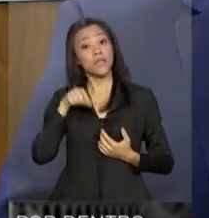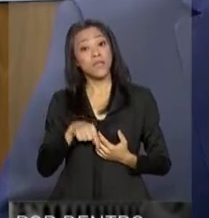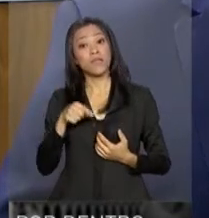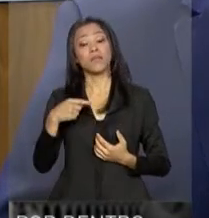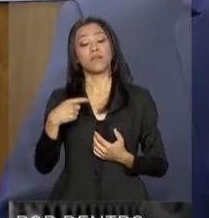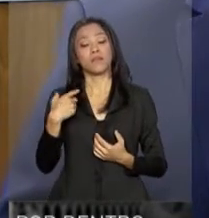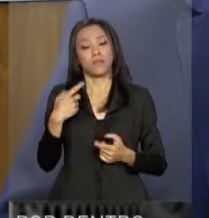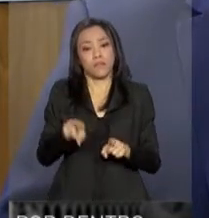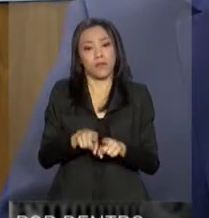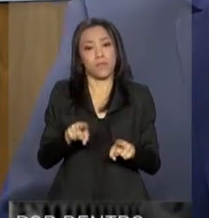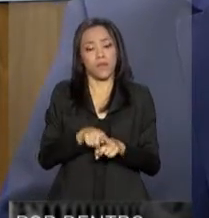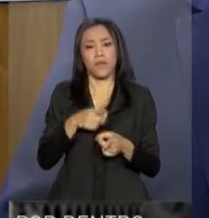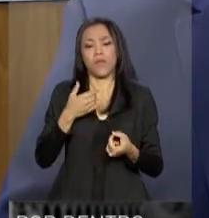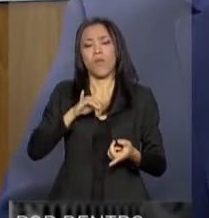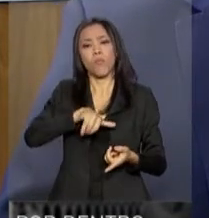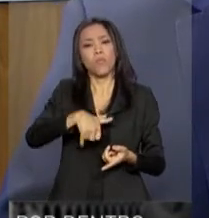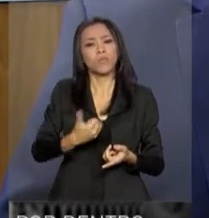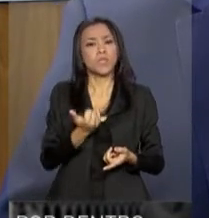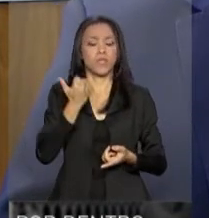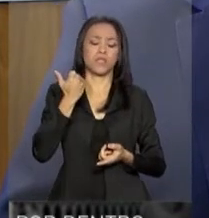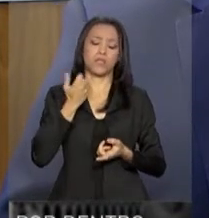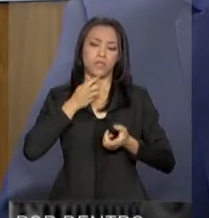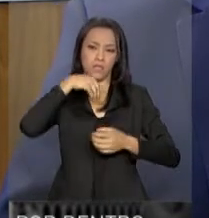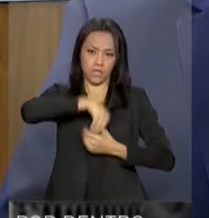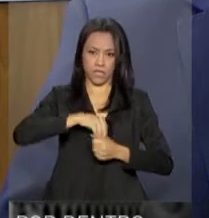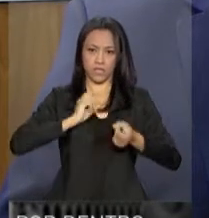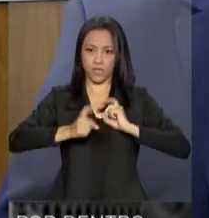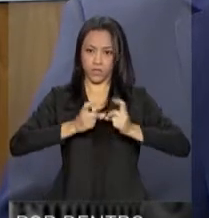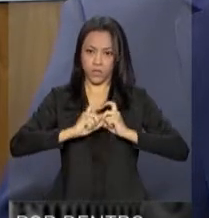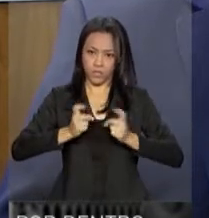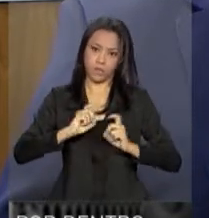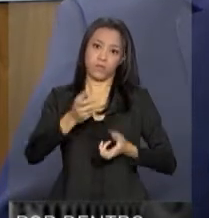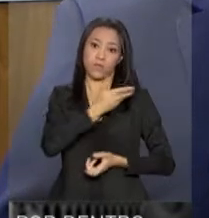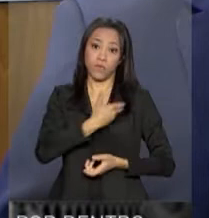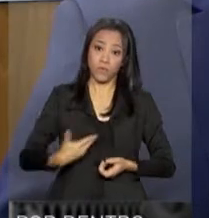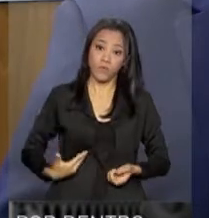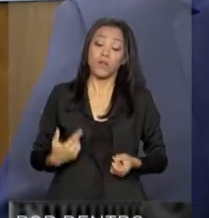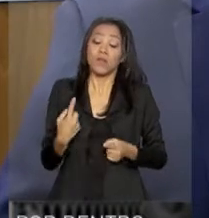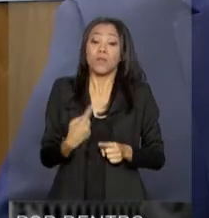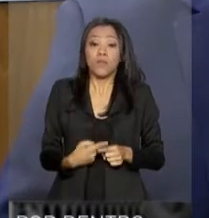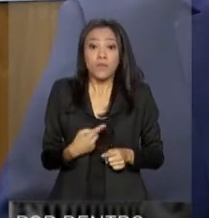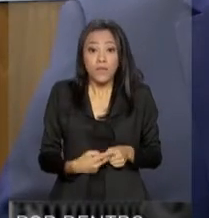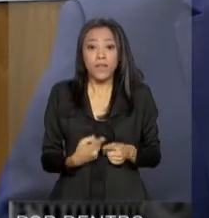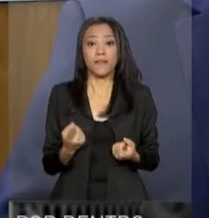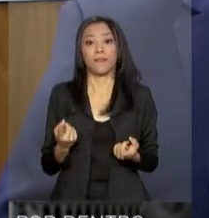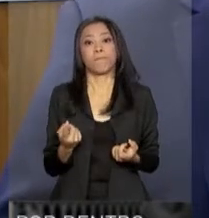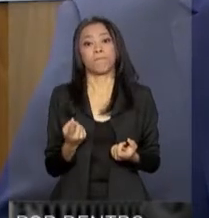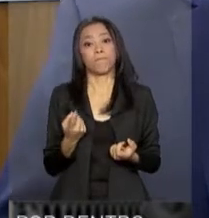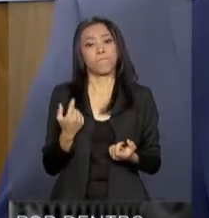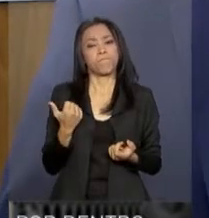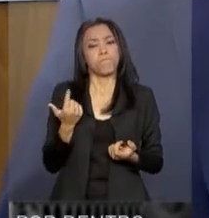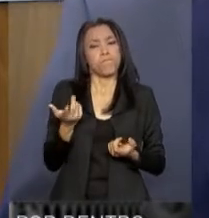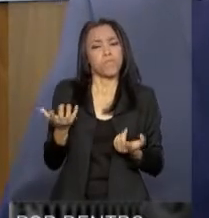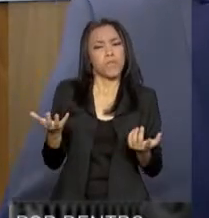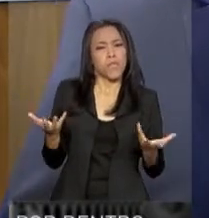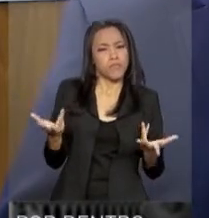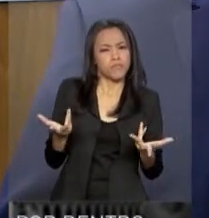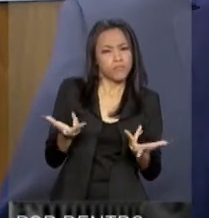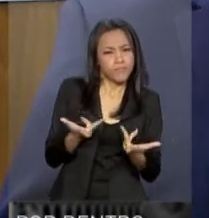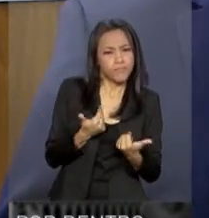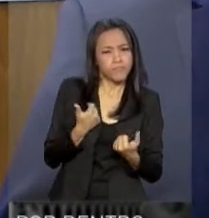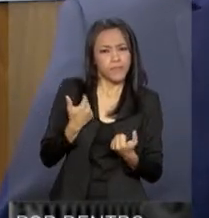porque ela normalmente aumentam a alavancar investigativo aprimora malam bacai